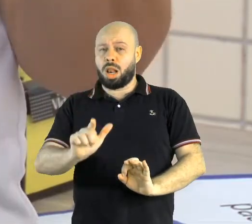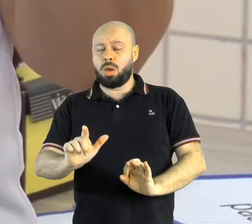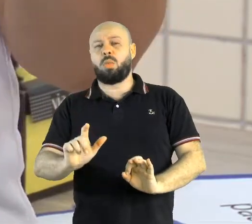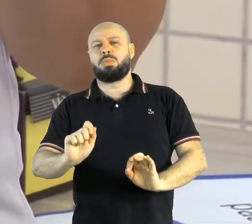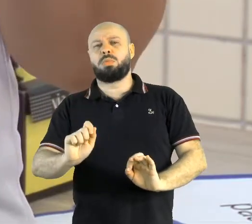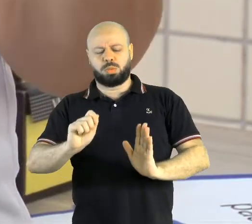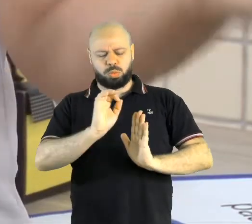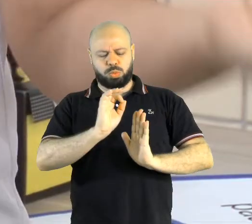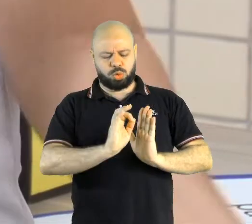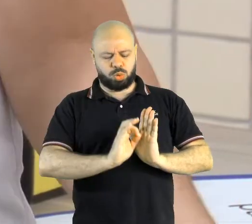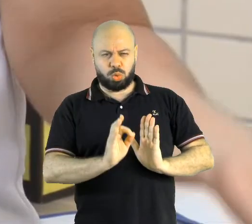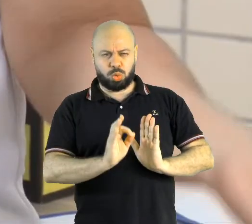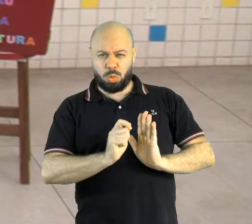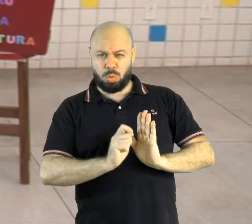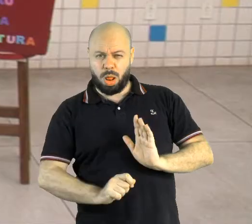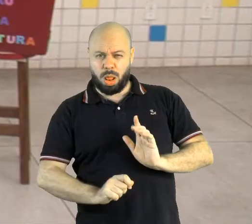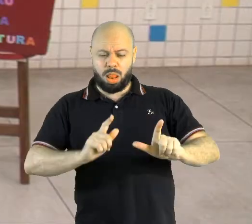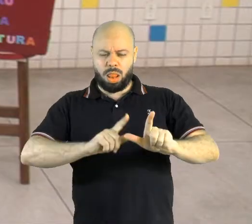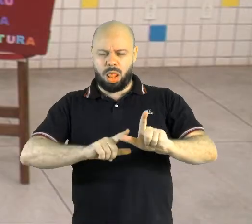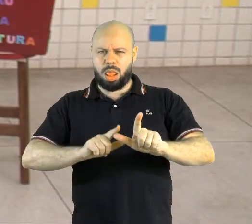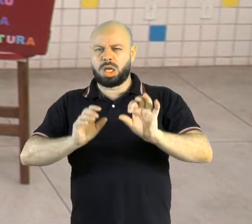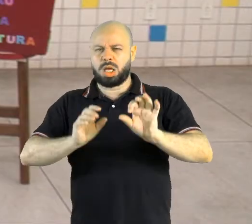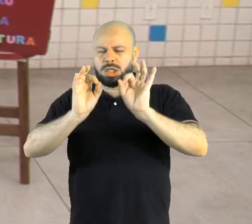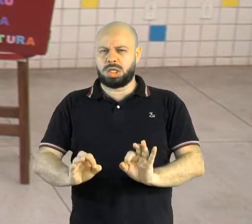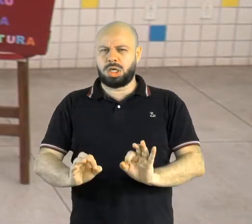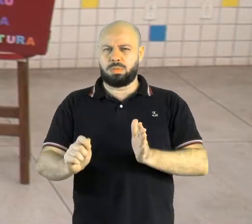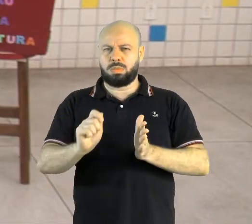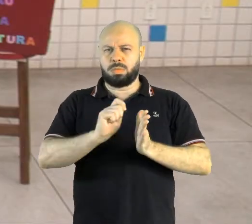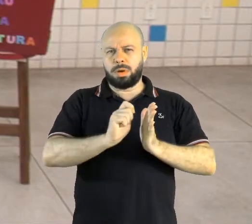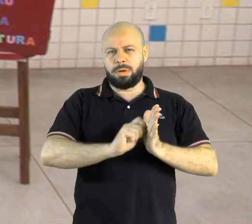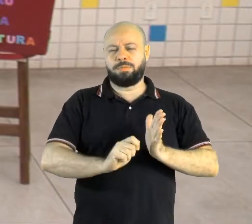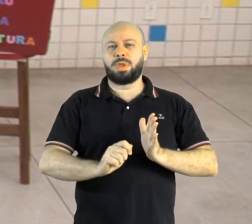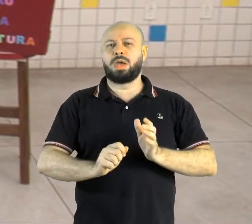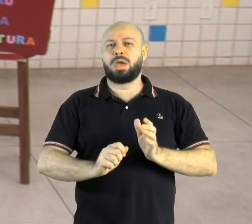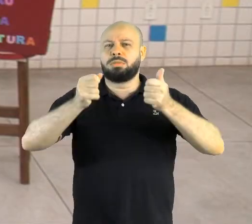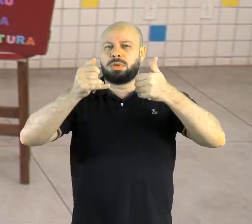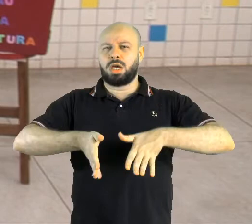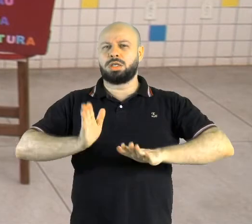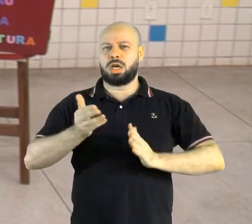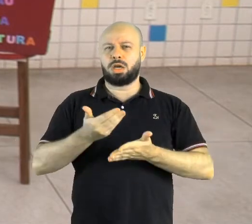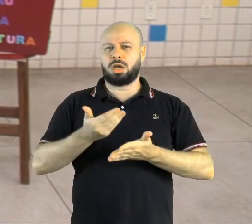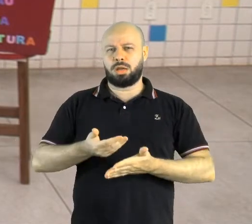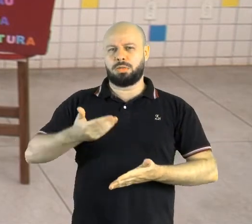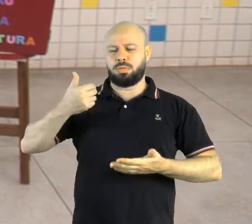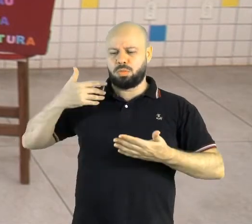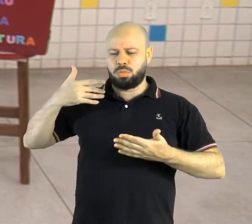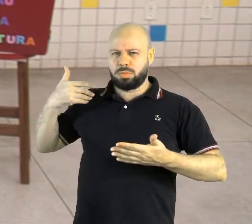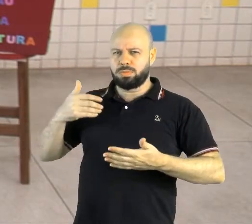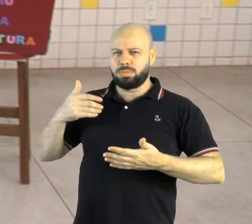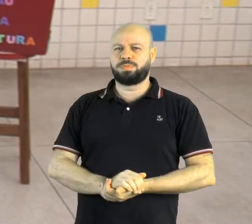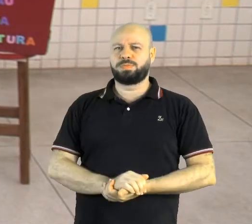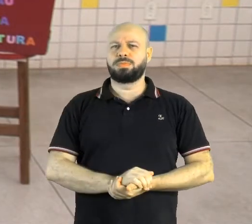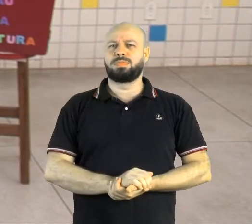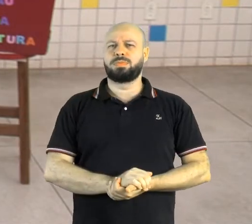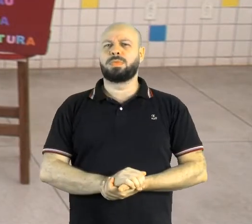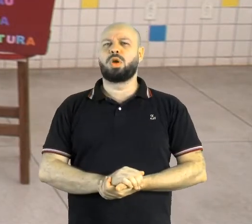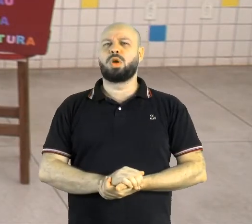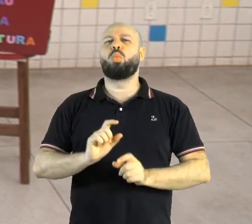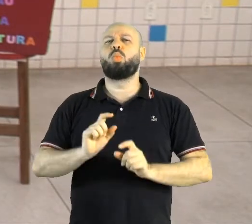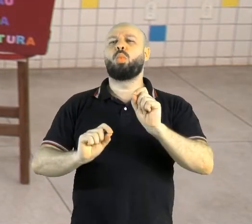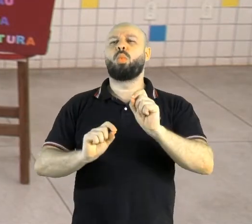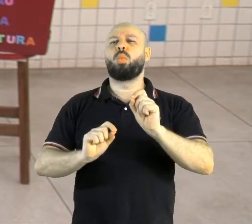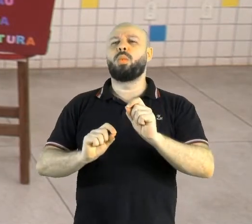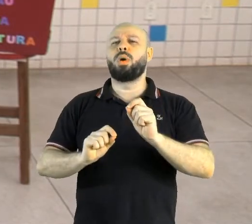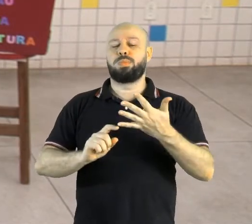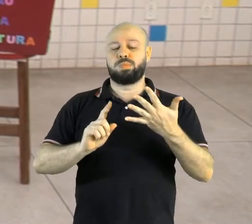escrito a ortografia, a escrita, como nós já falamos em outras aulas, certo? E olha só, o